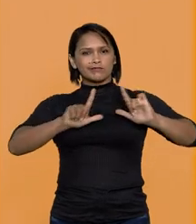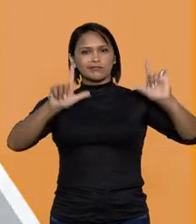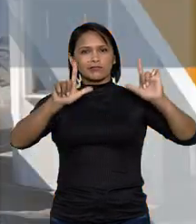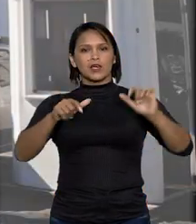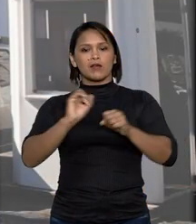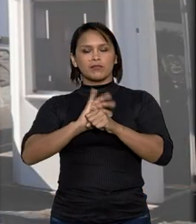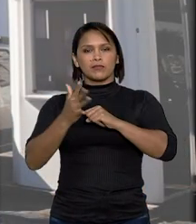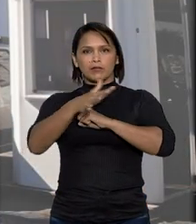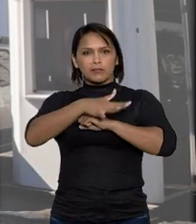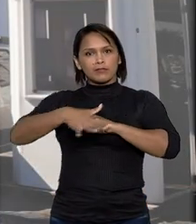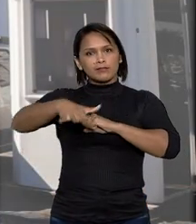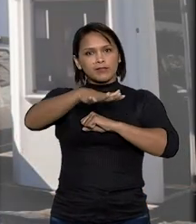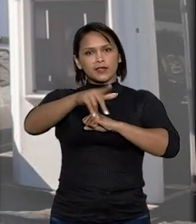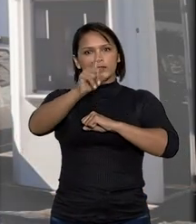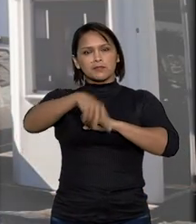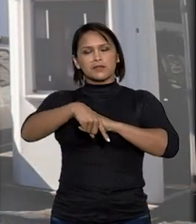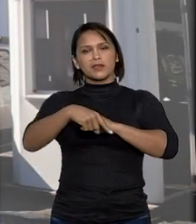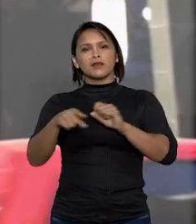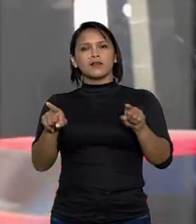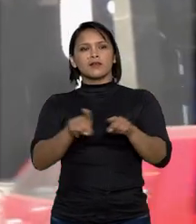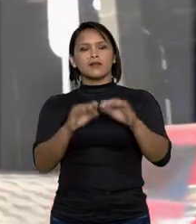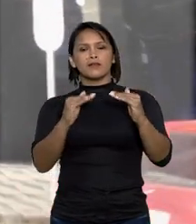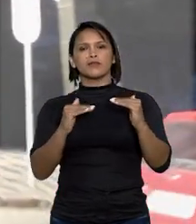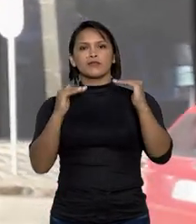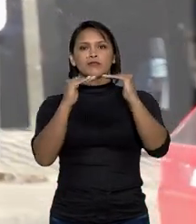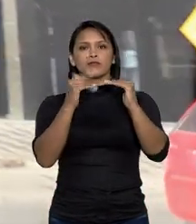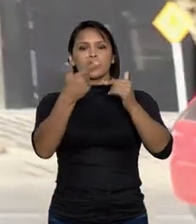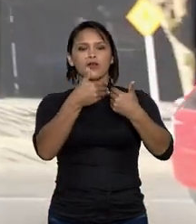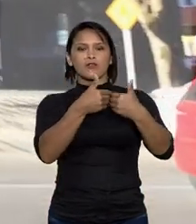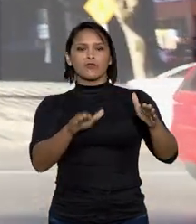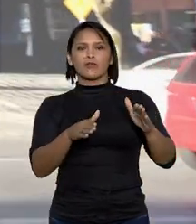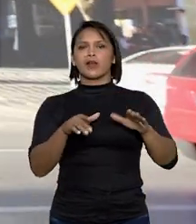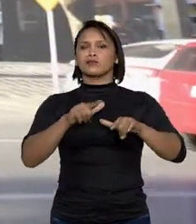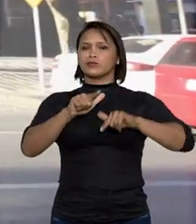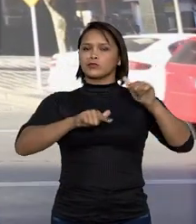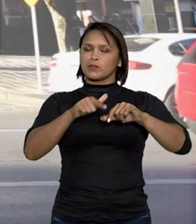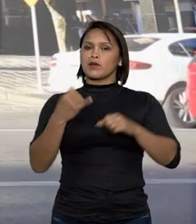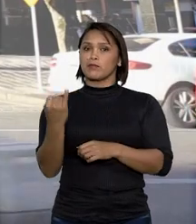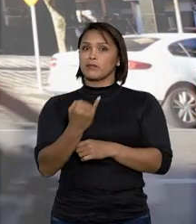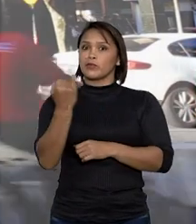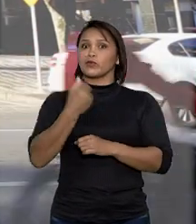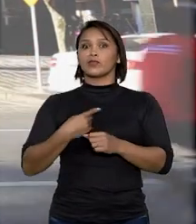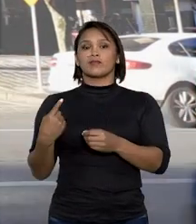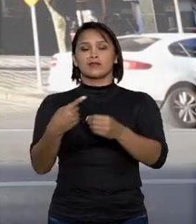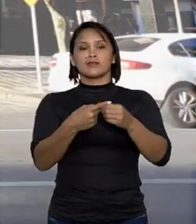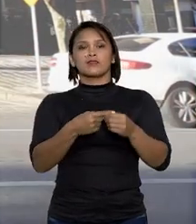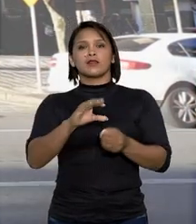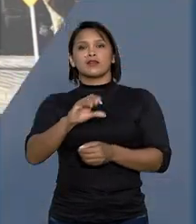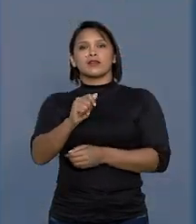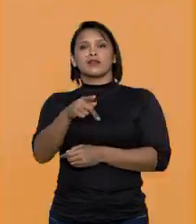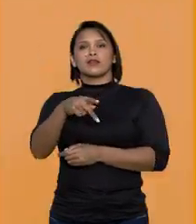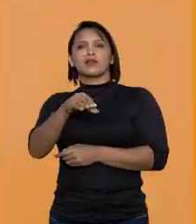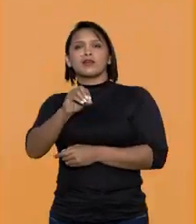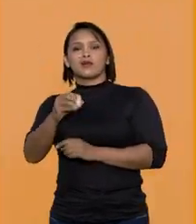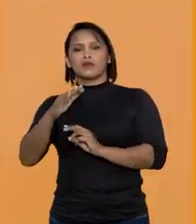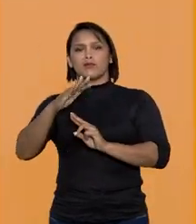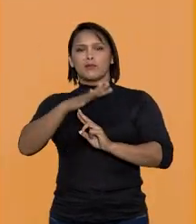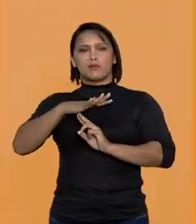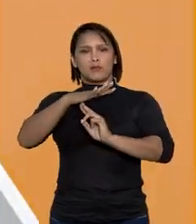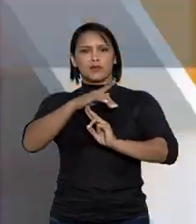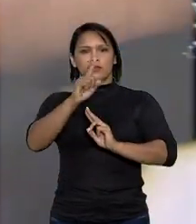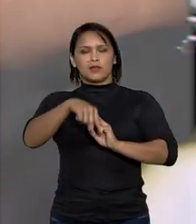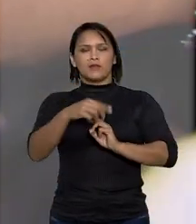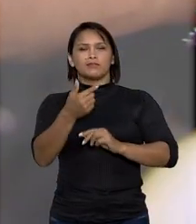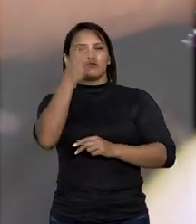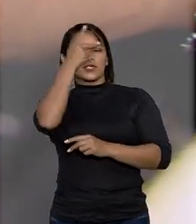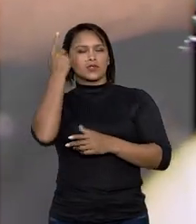ver pandemia da covid-19 mantidos abertos serviços essenciais na cidade de Campo Mourão no Paraná